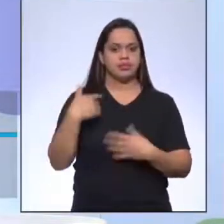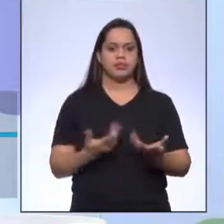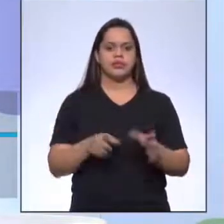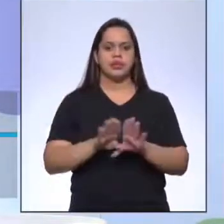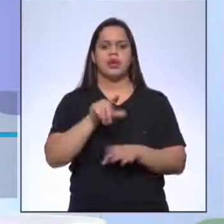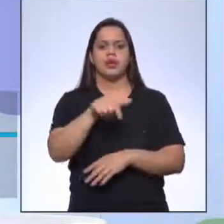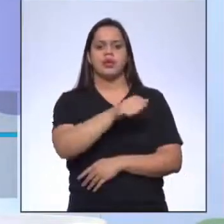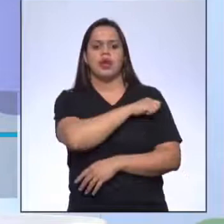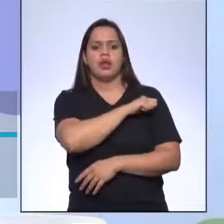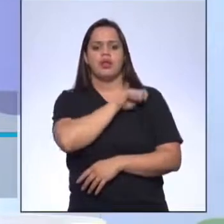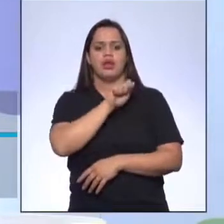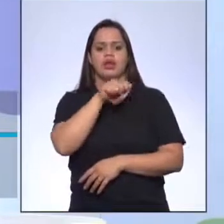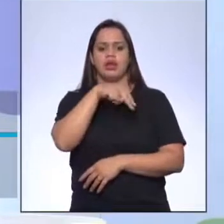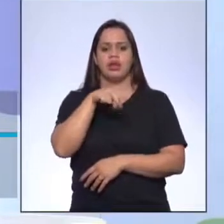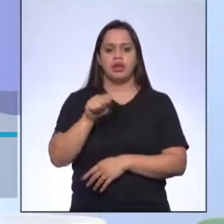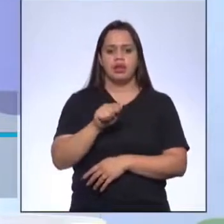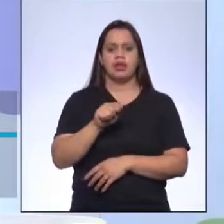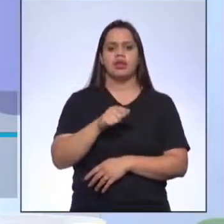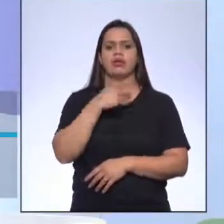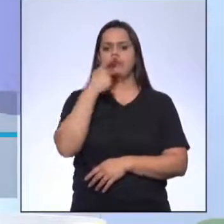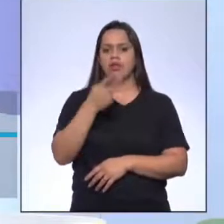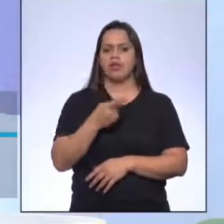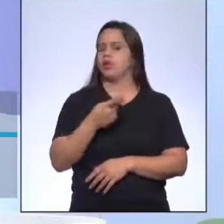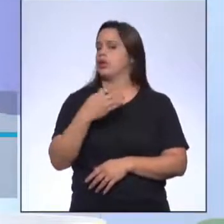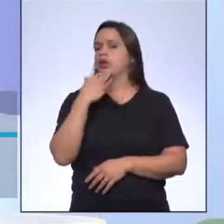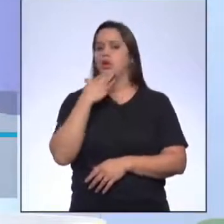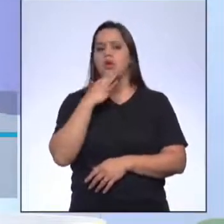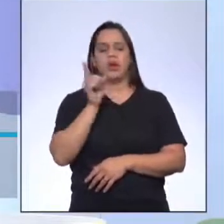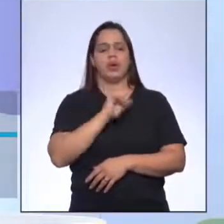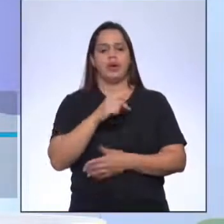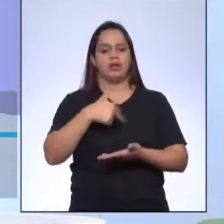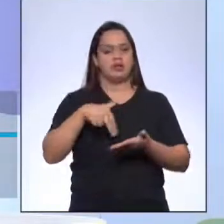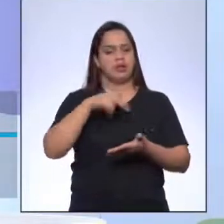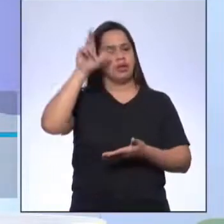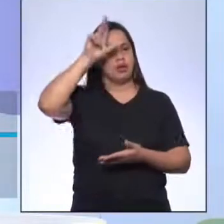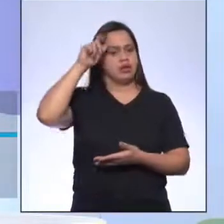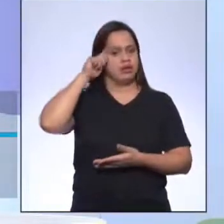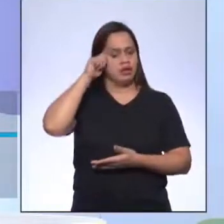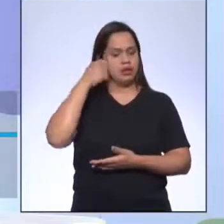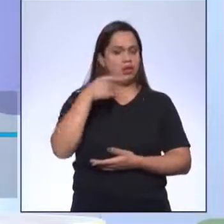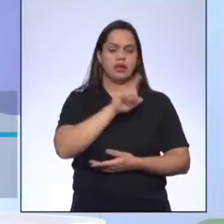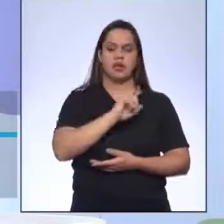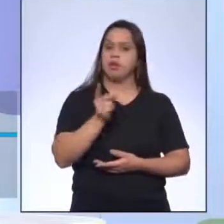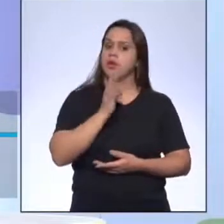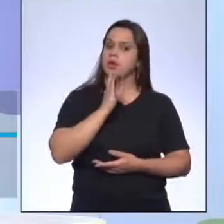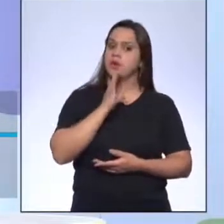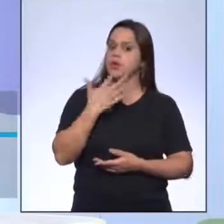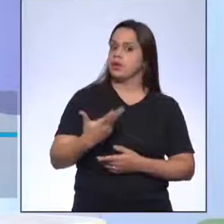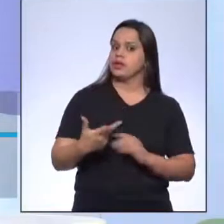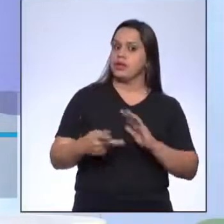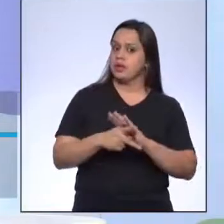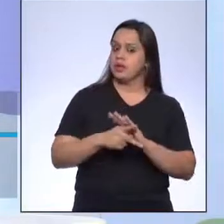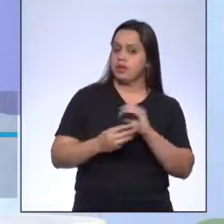Sofia disse que não conhece nenhuma dança africana, nem conhecia nenhuma dança,